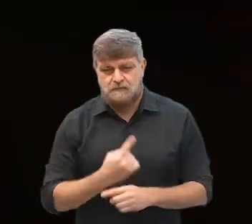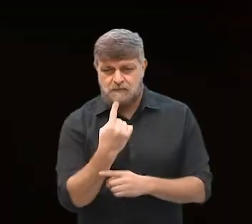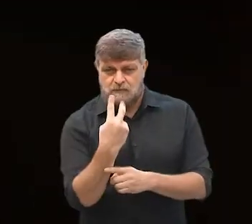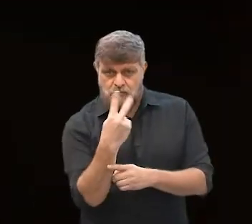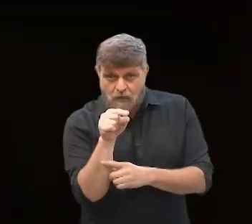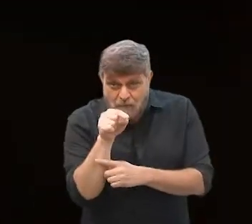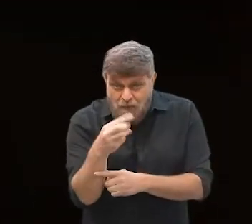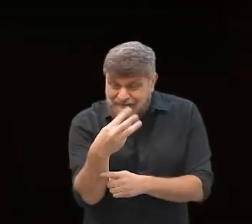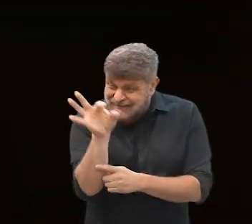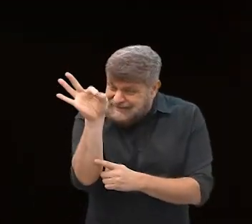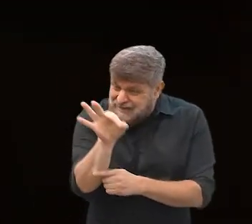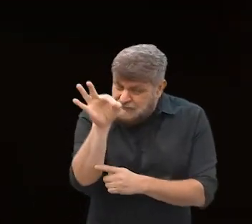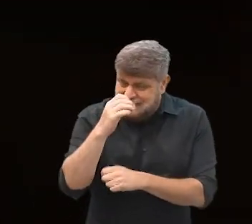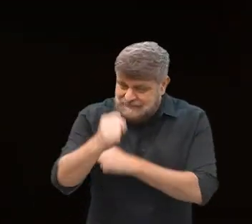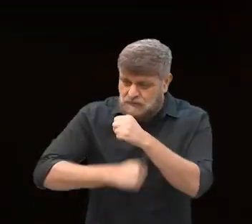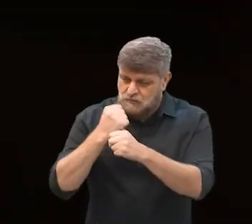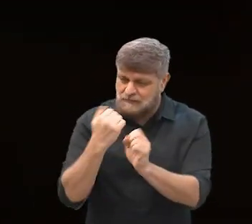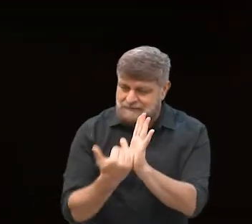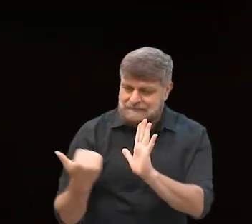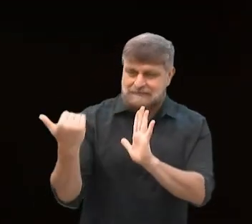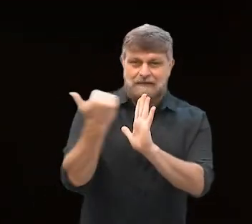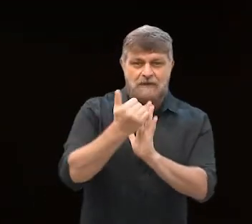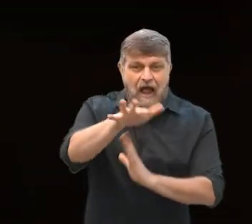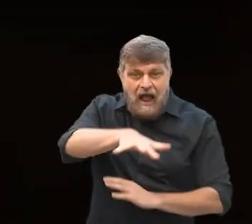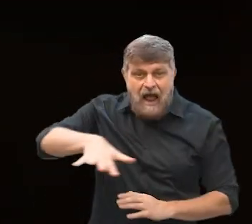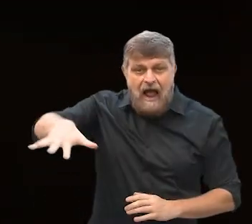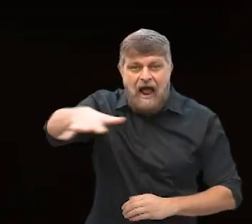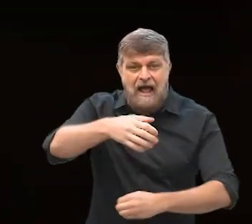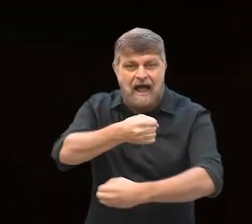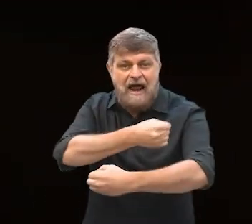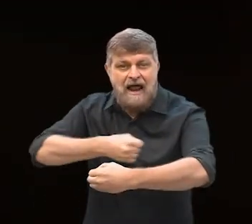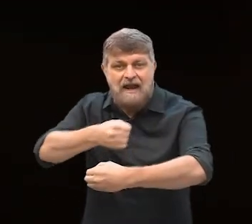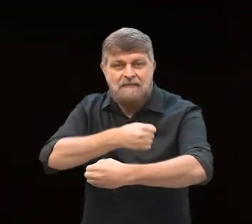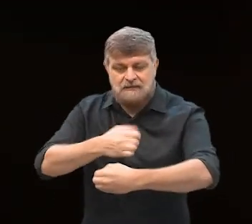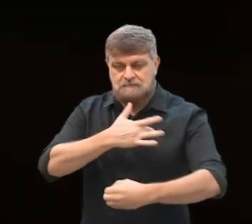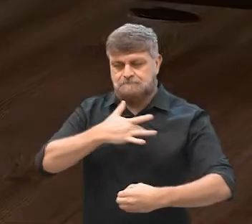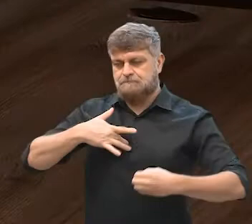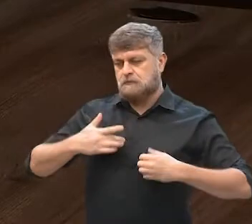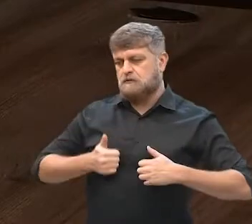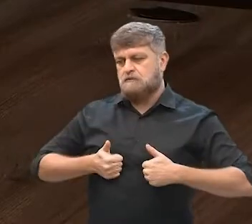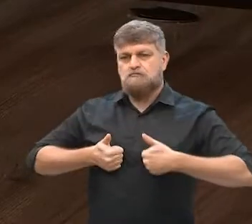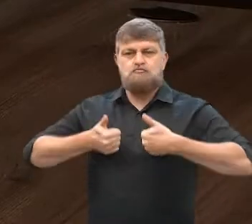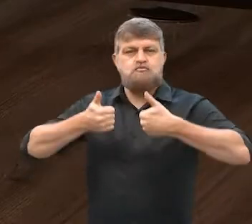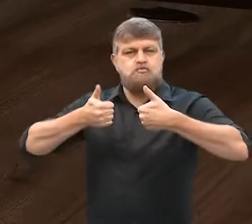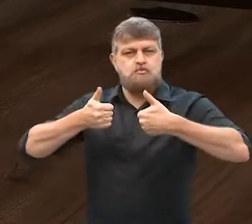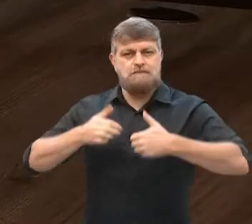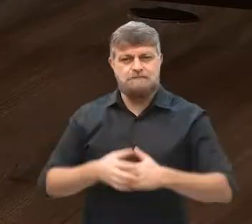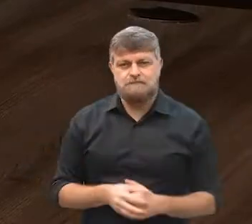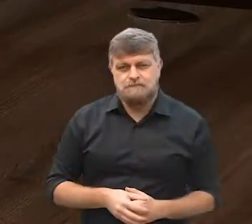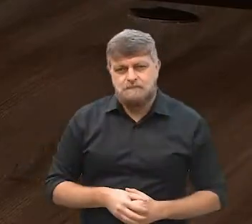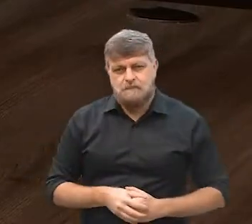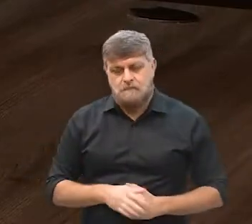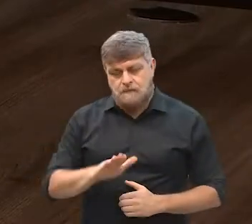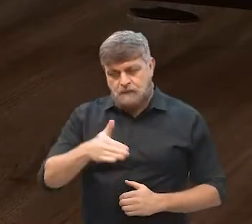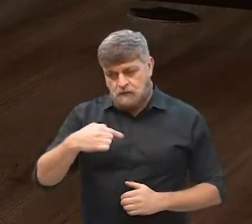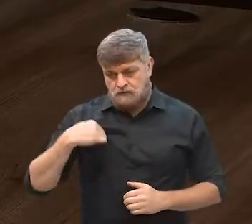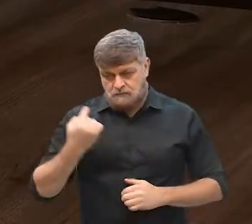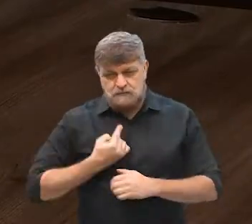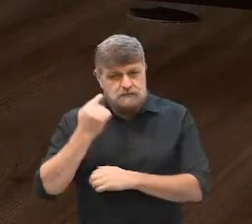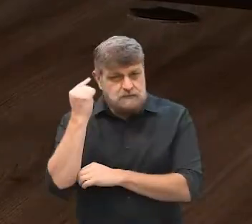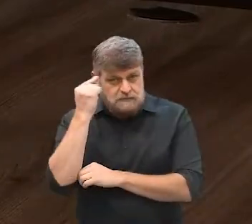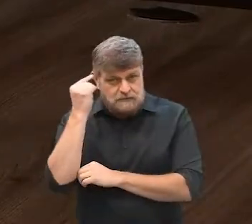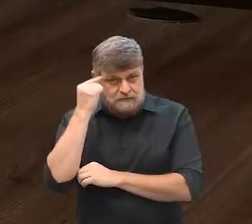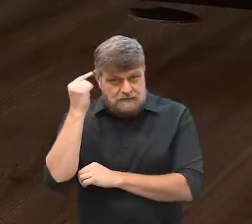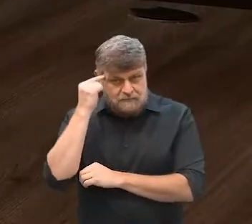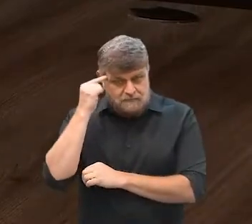12,3% ao ano, por exemplo, do mercado de alimentação saudável. Quando a gente pensa